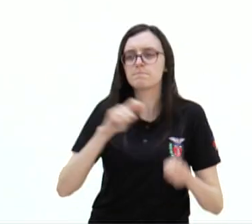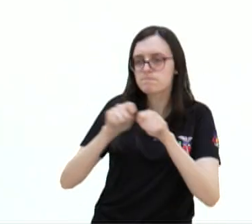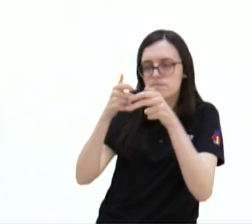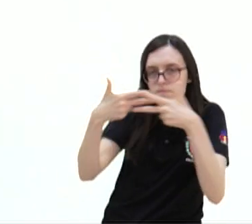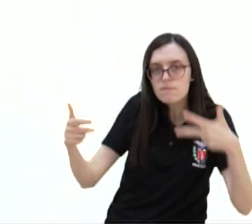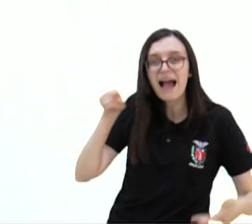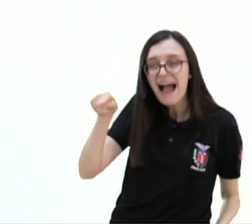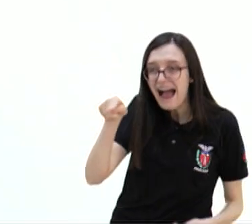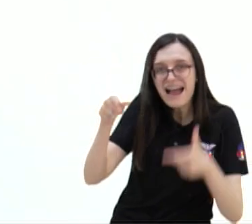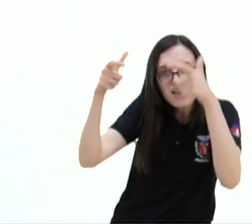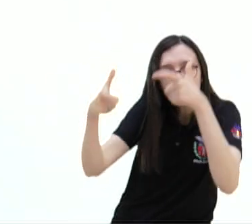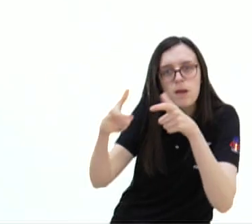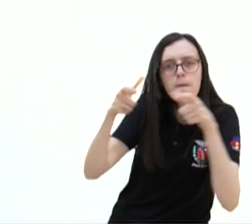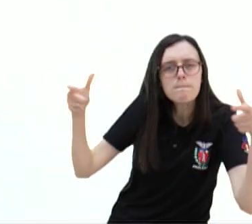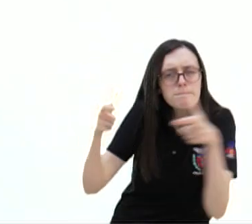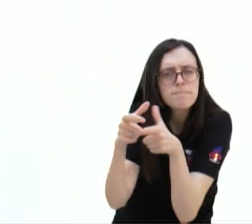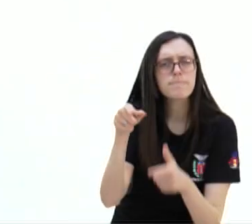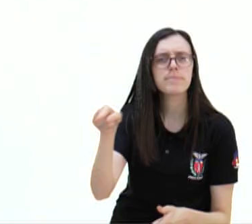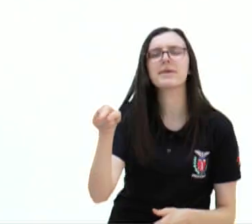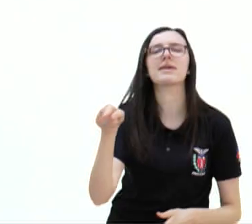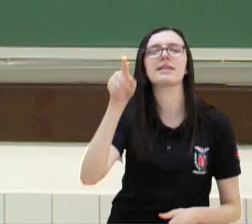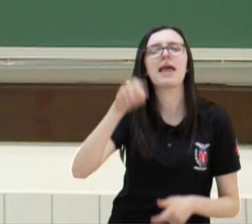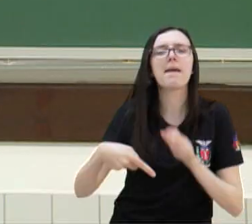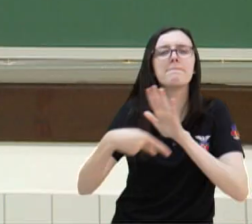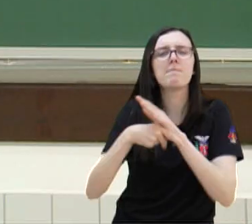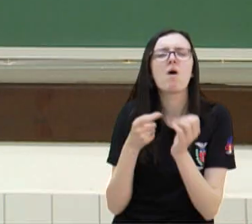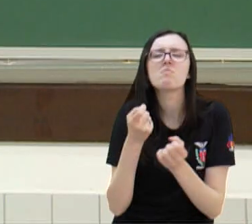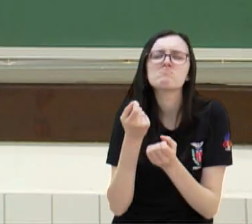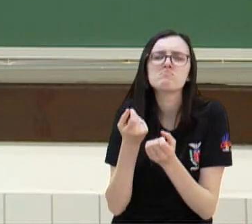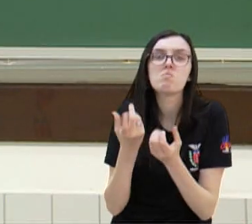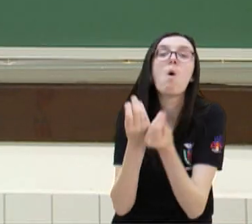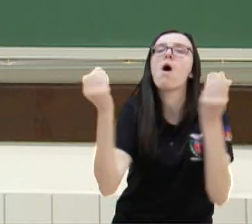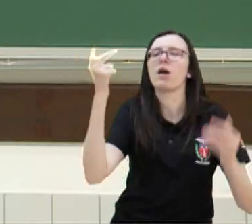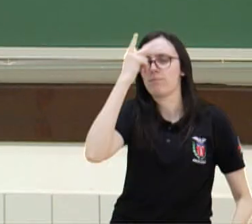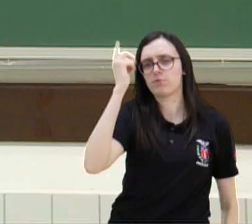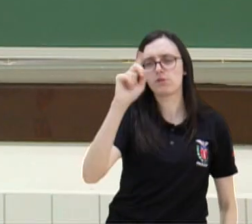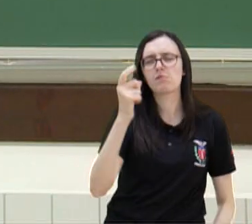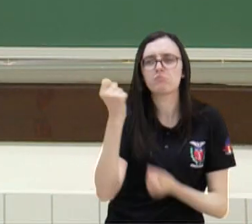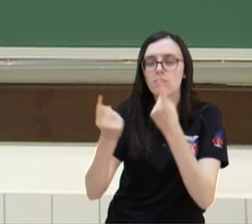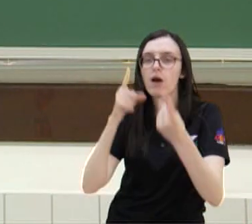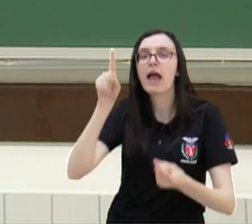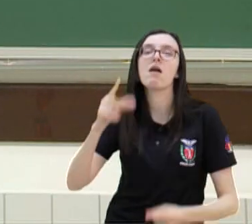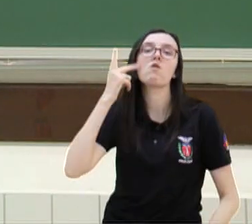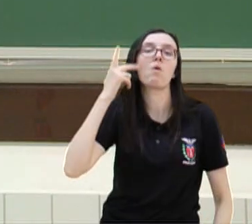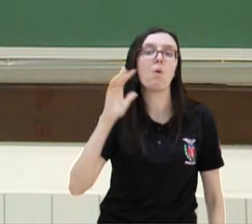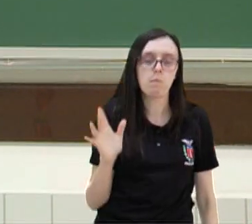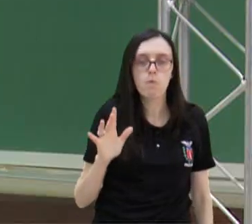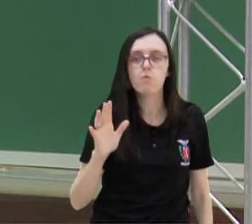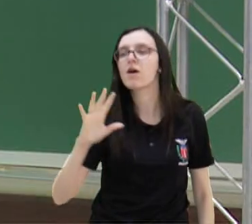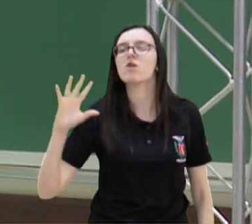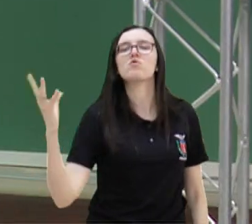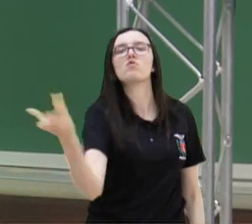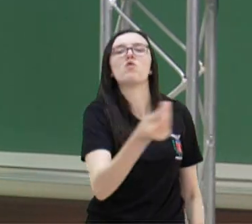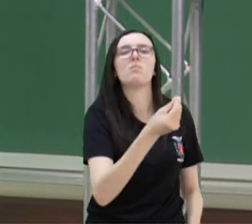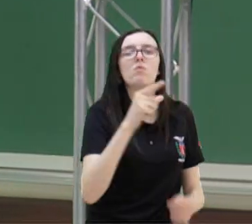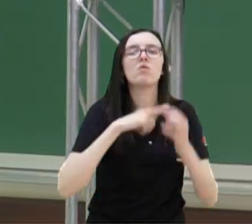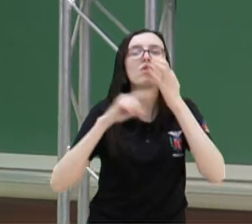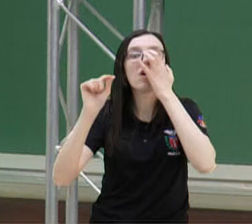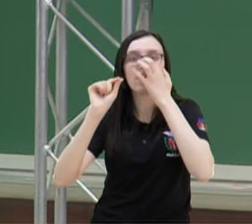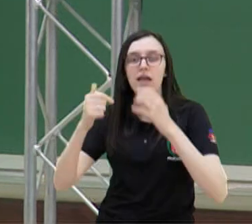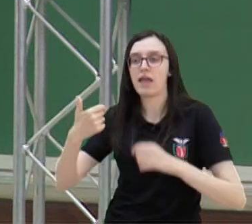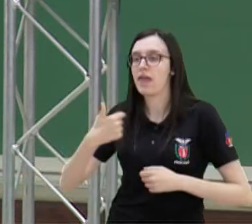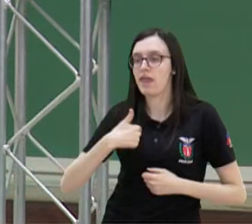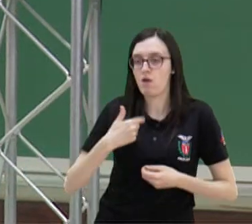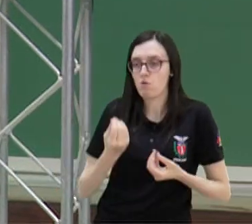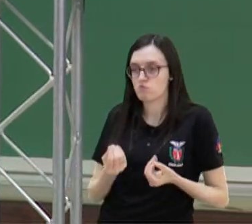ali, naquela pequena comunidade de poucas centenas de pessoas, era comum. Todo mundo tinha como